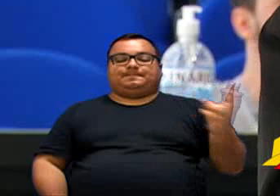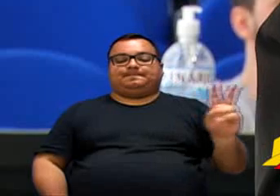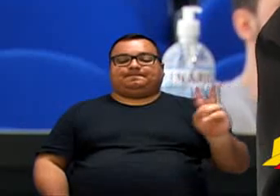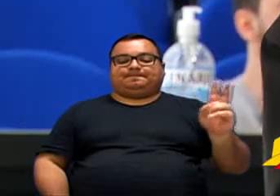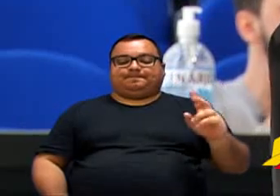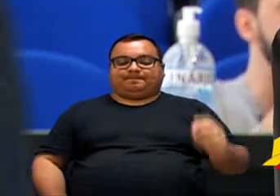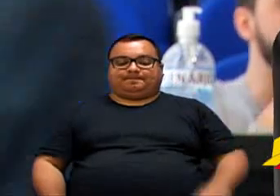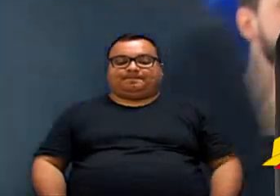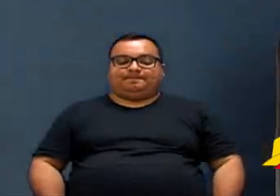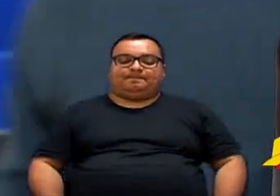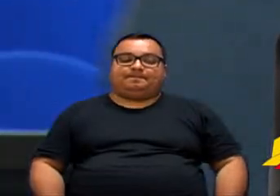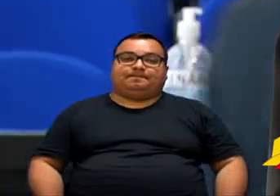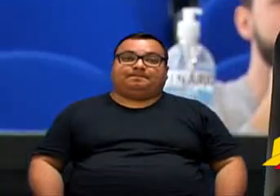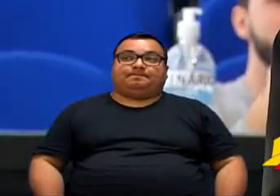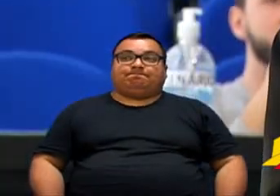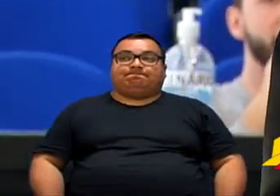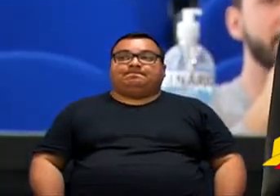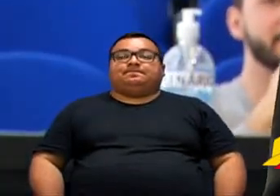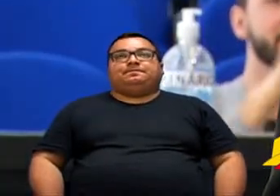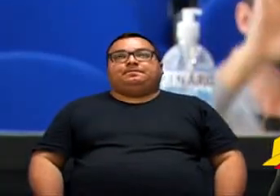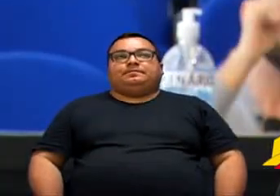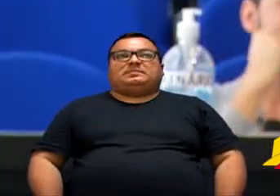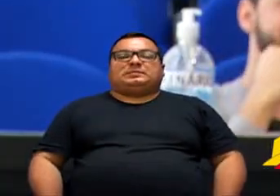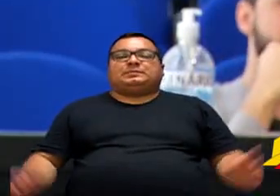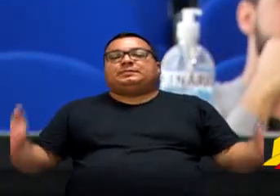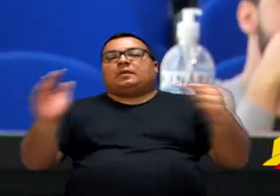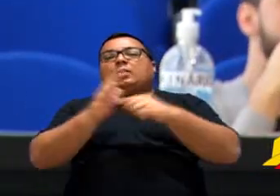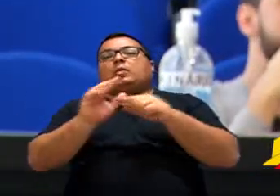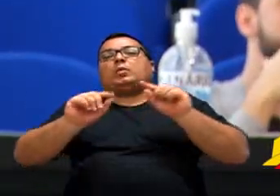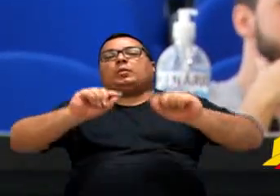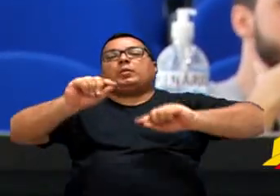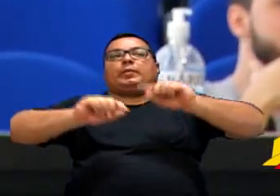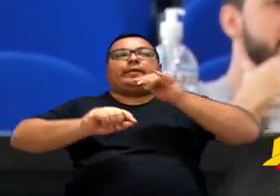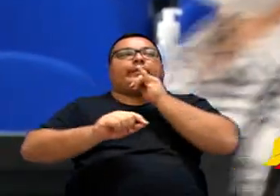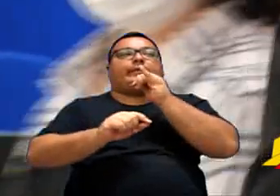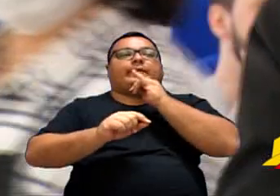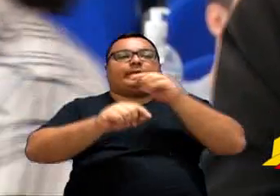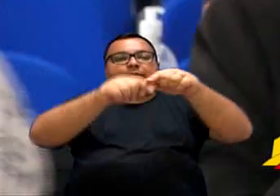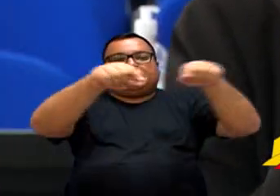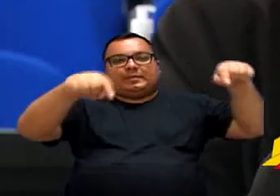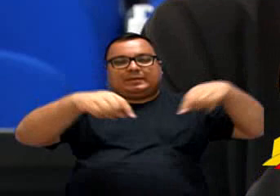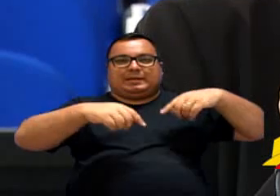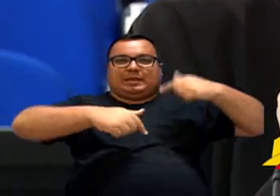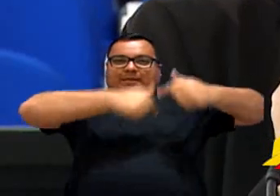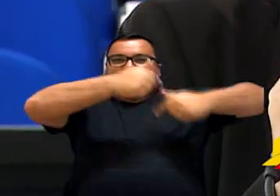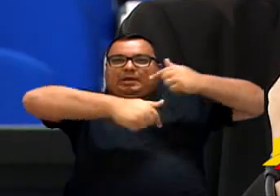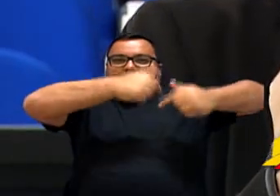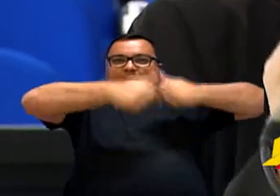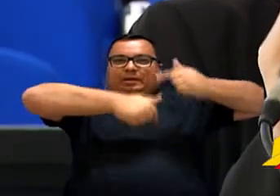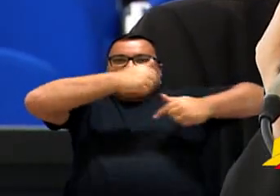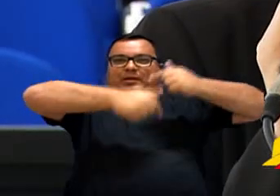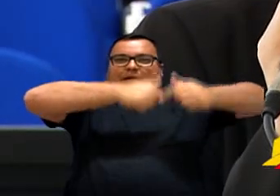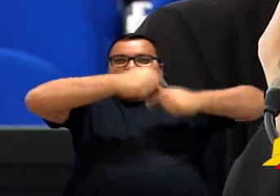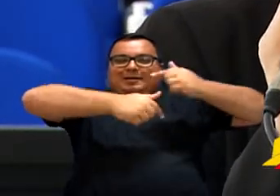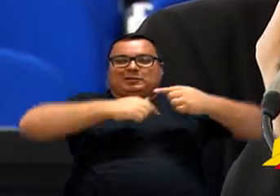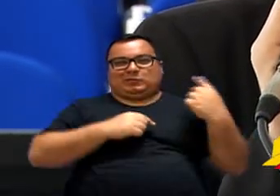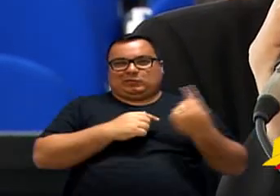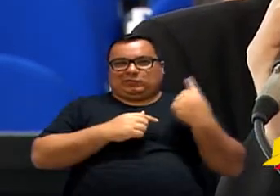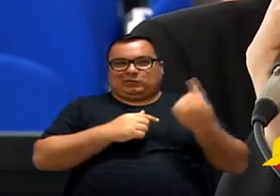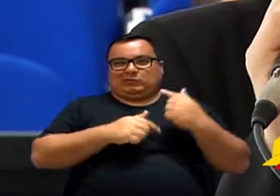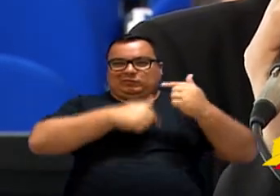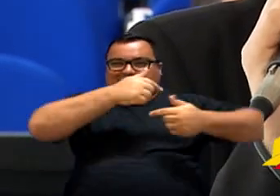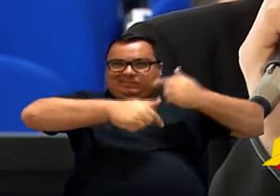valorizamos os trabalhadores de uma localidade, principalmente trabalhadores autônomos, que nós sabemos que é muito precarizado,